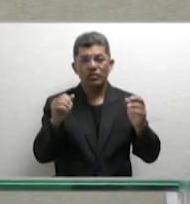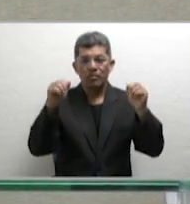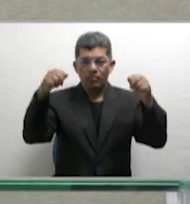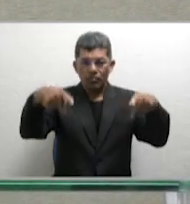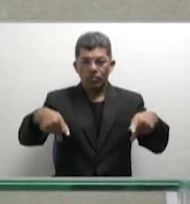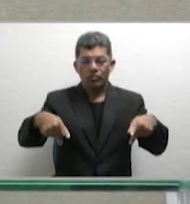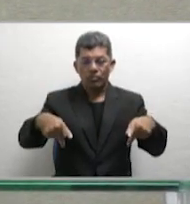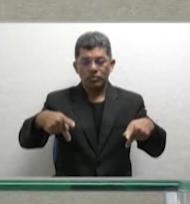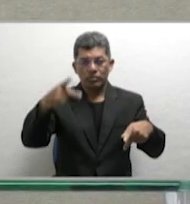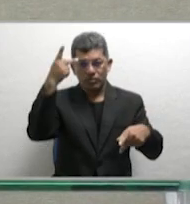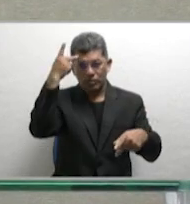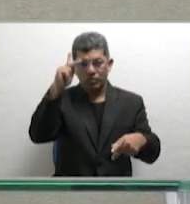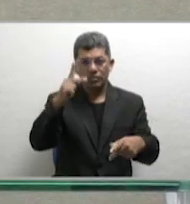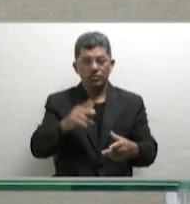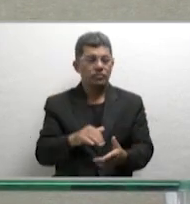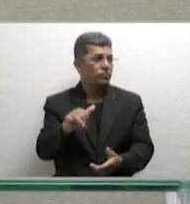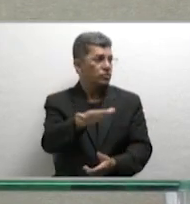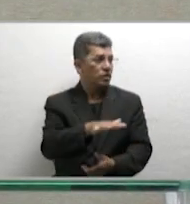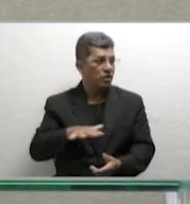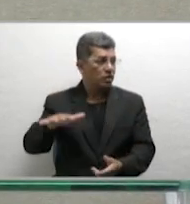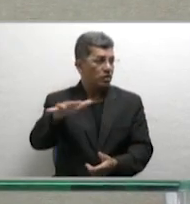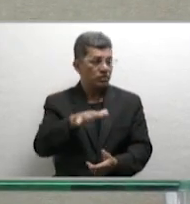sociedade em geral. Podem ter certeza que